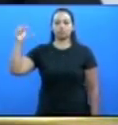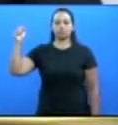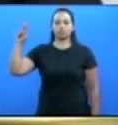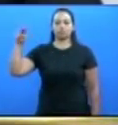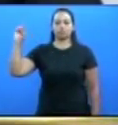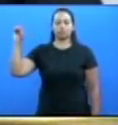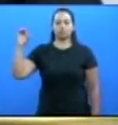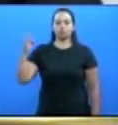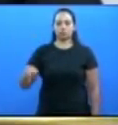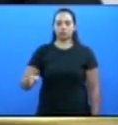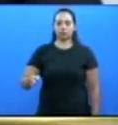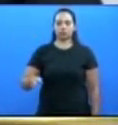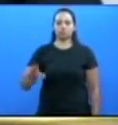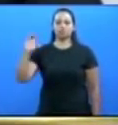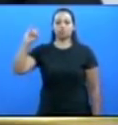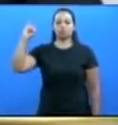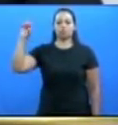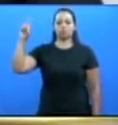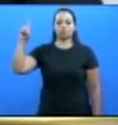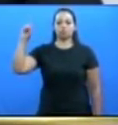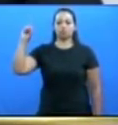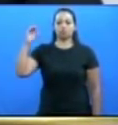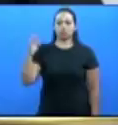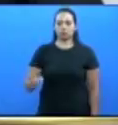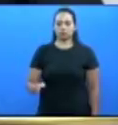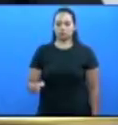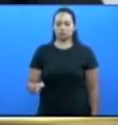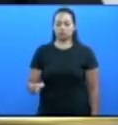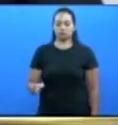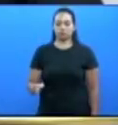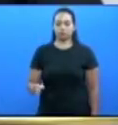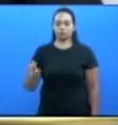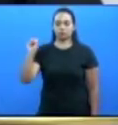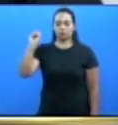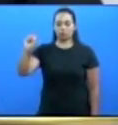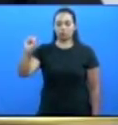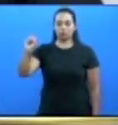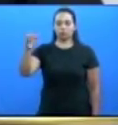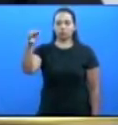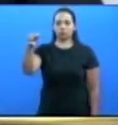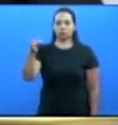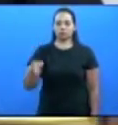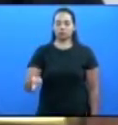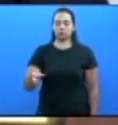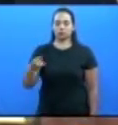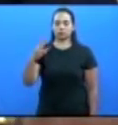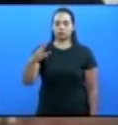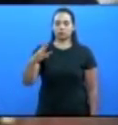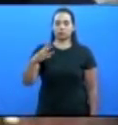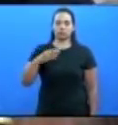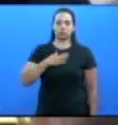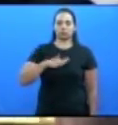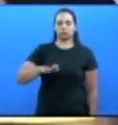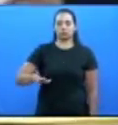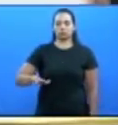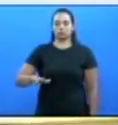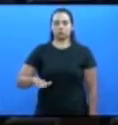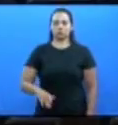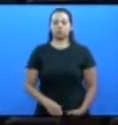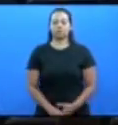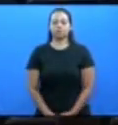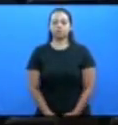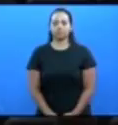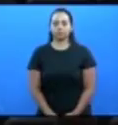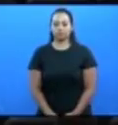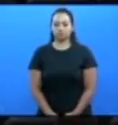Saraiva? Sim. Arlindo Araújo? Sim. 8 votos sim, 3 abstenções.